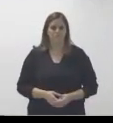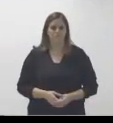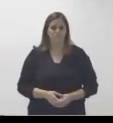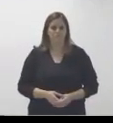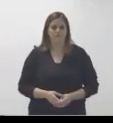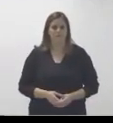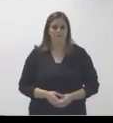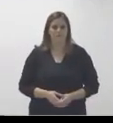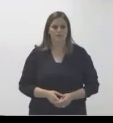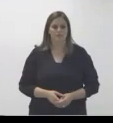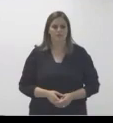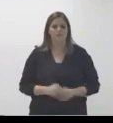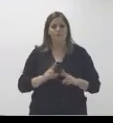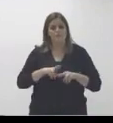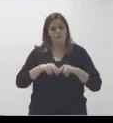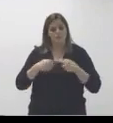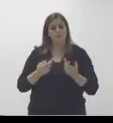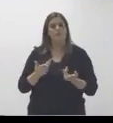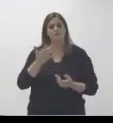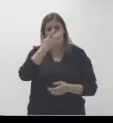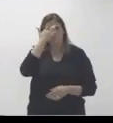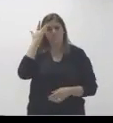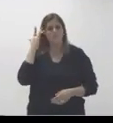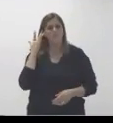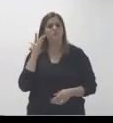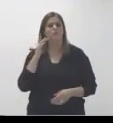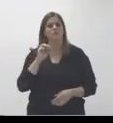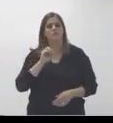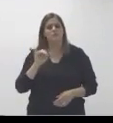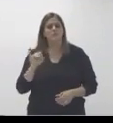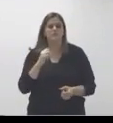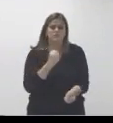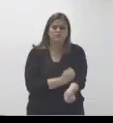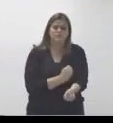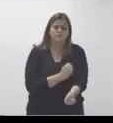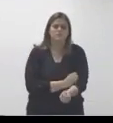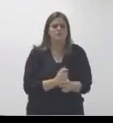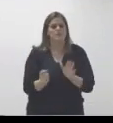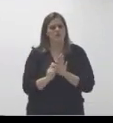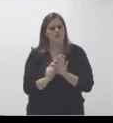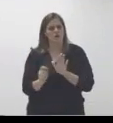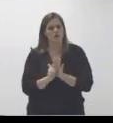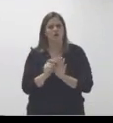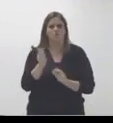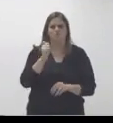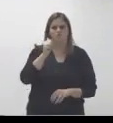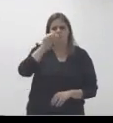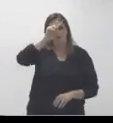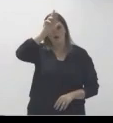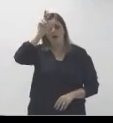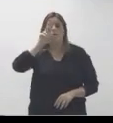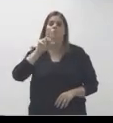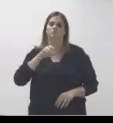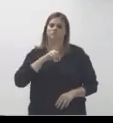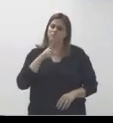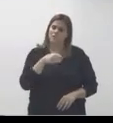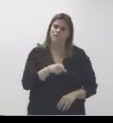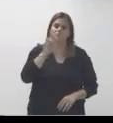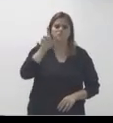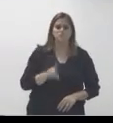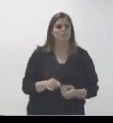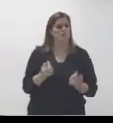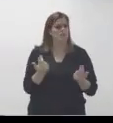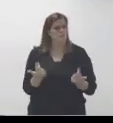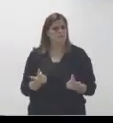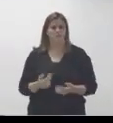é obviamente nos usuários de álcool e drogas e é com a mesma perspectiva daí porque a noção de território que falou